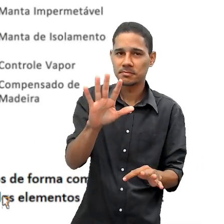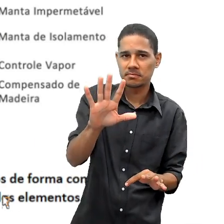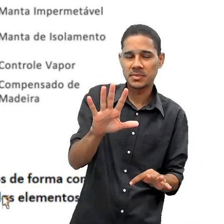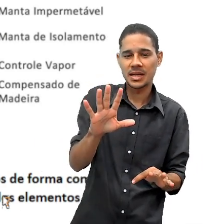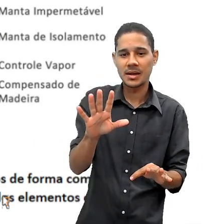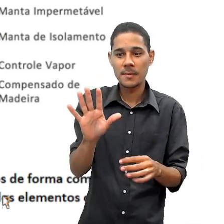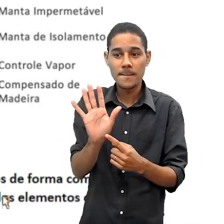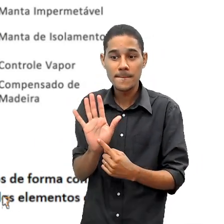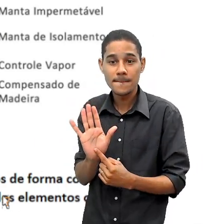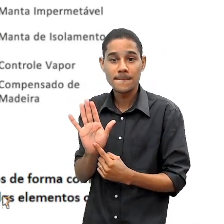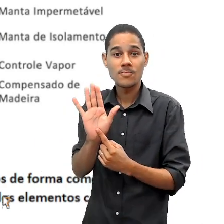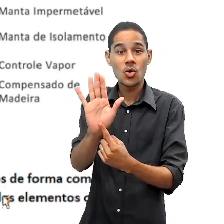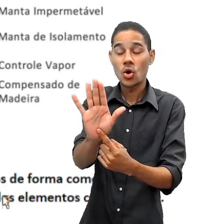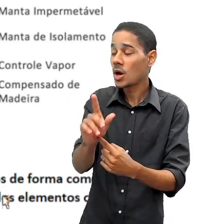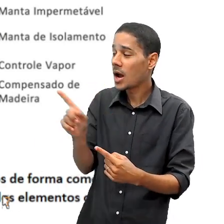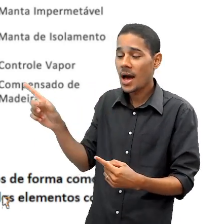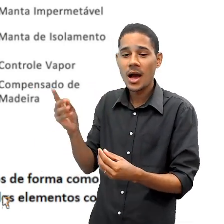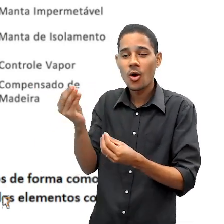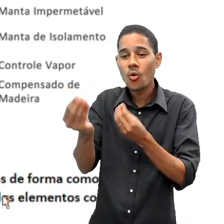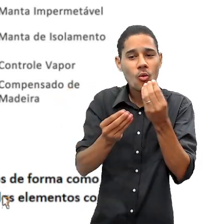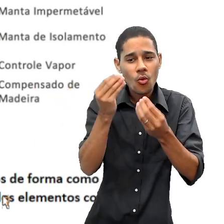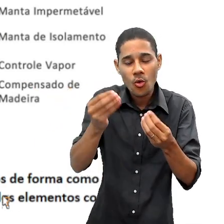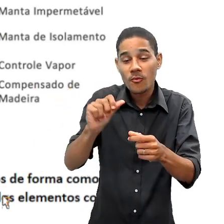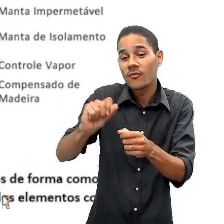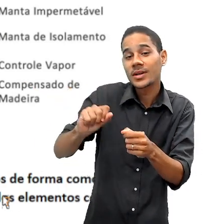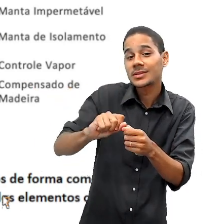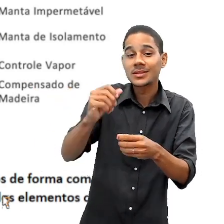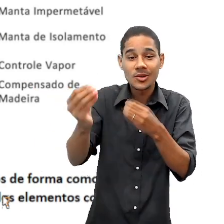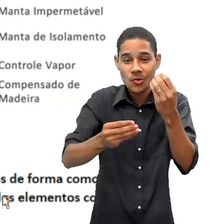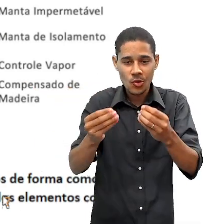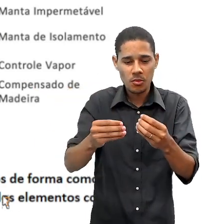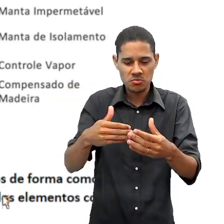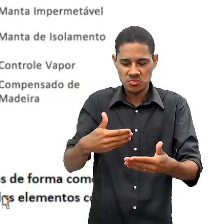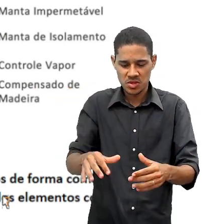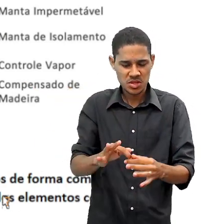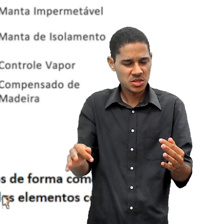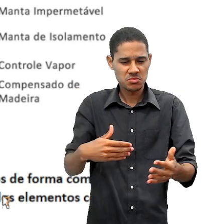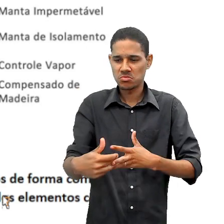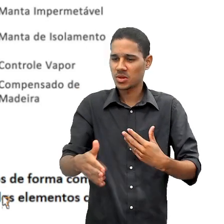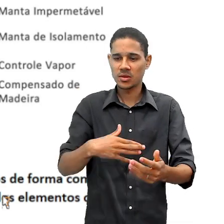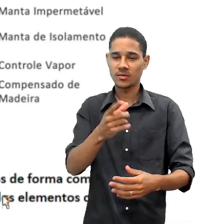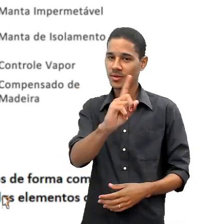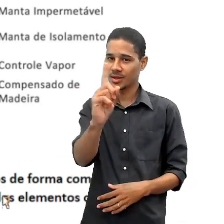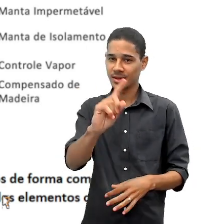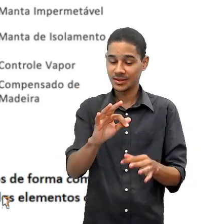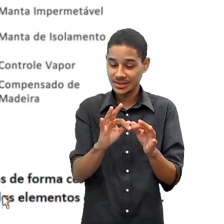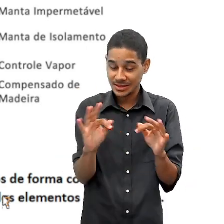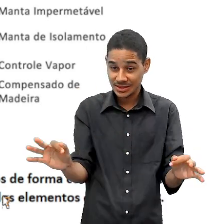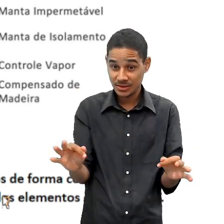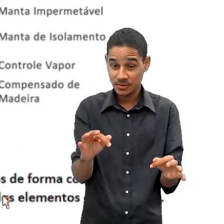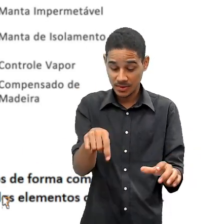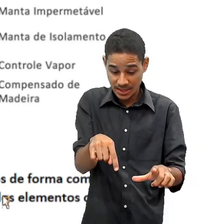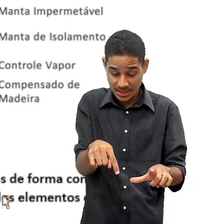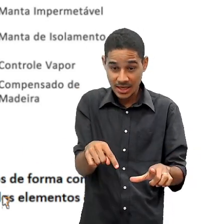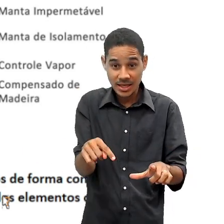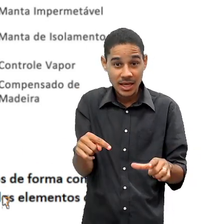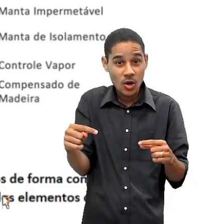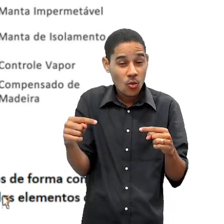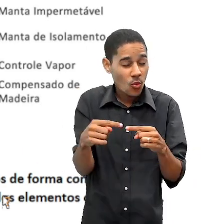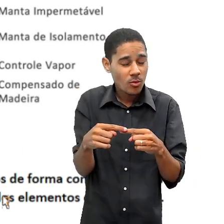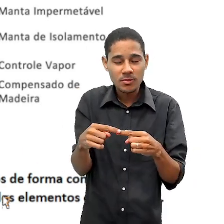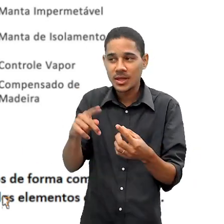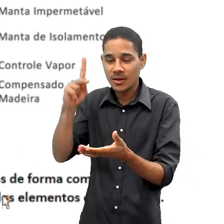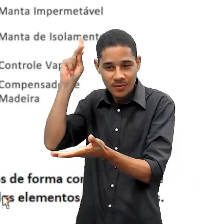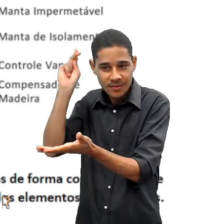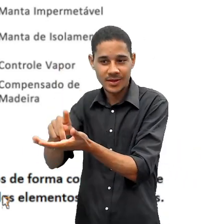deixa claro como a coisa deve ser feita, ela não é qualquer simplificação. Sempre frisando que é um desenho que vai estar totalmente